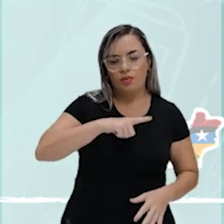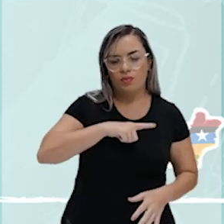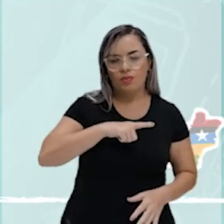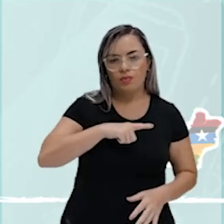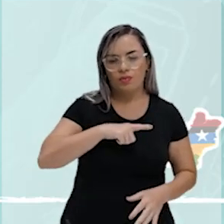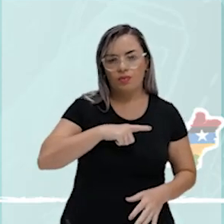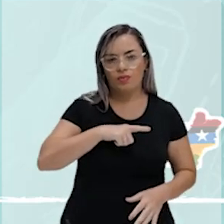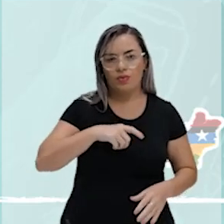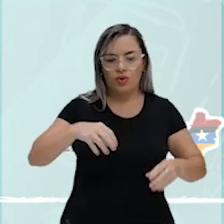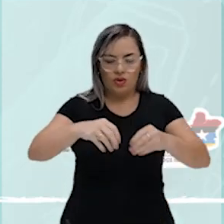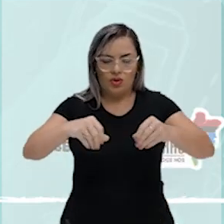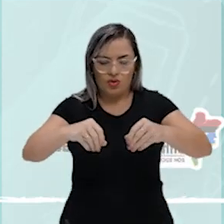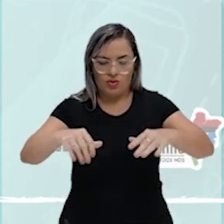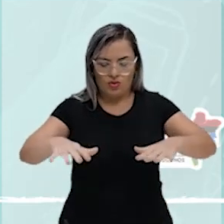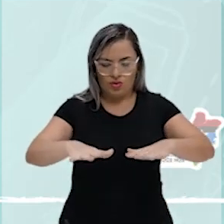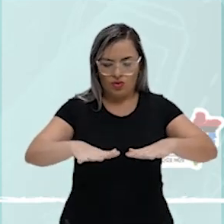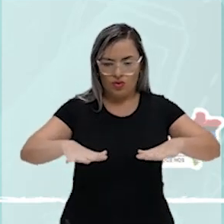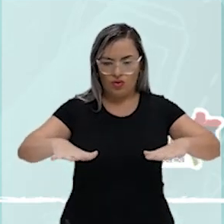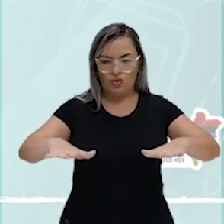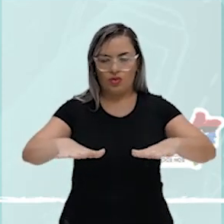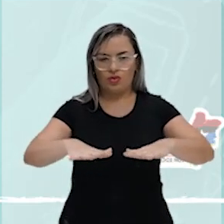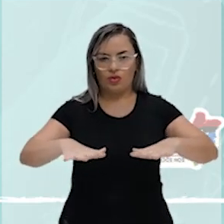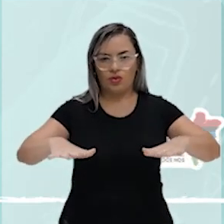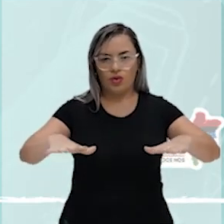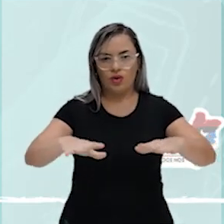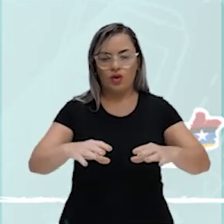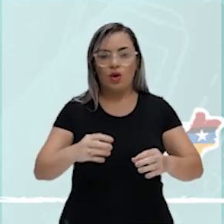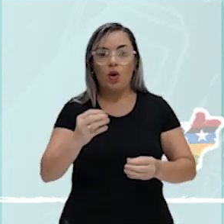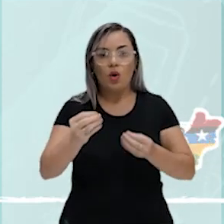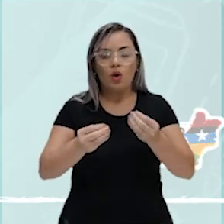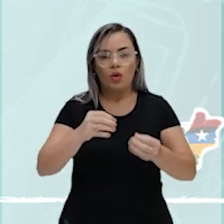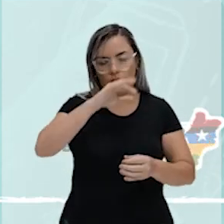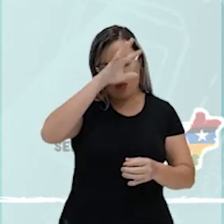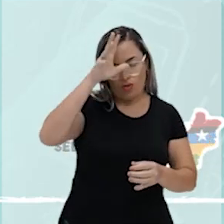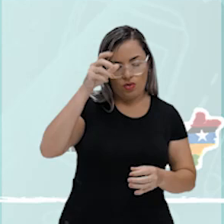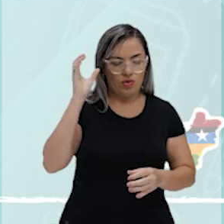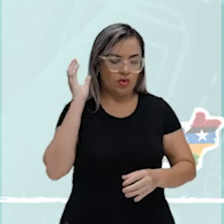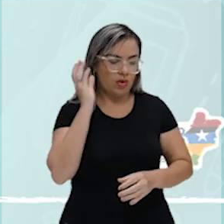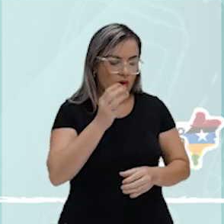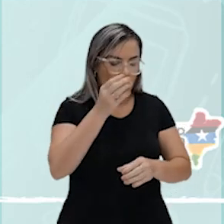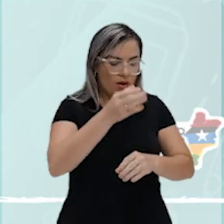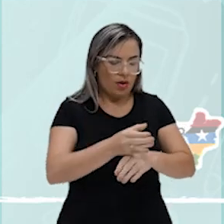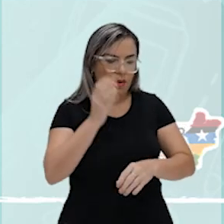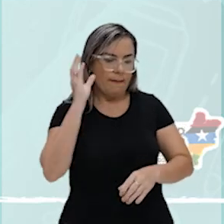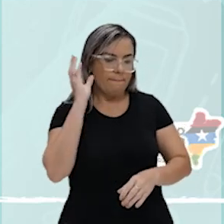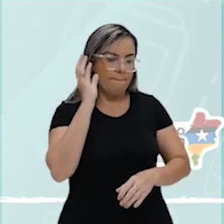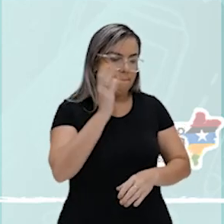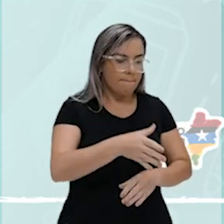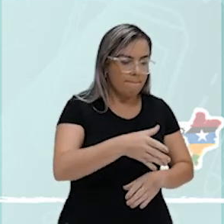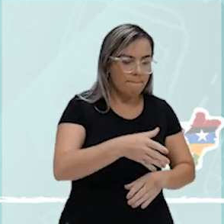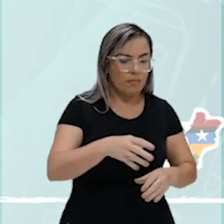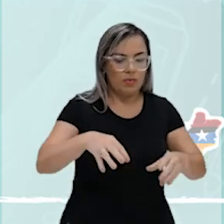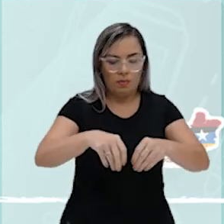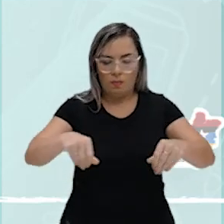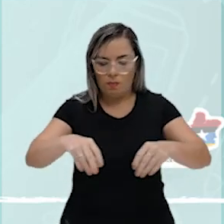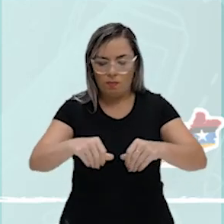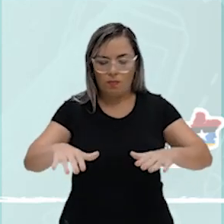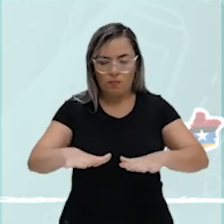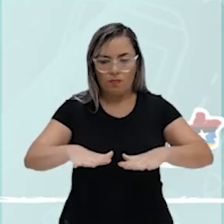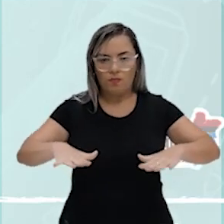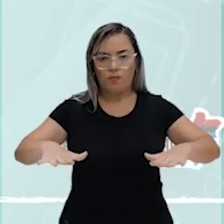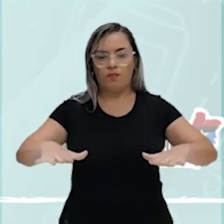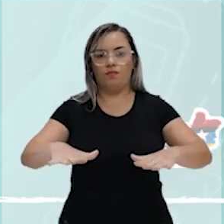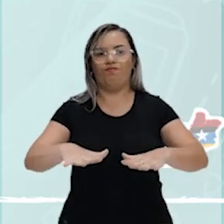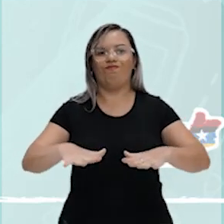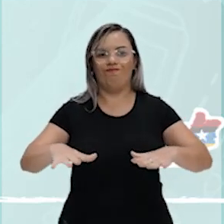resíduos sólidos, como você jogar uma latinha de refrigerante no chão. Você está ali poluindo o solo, está jogando